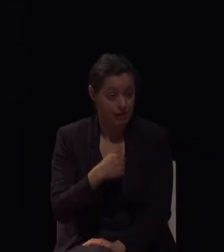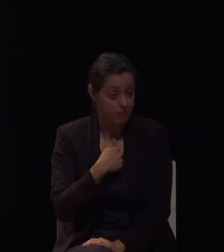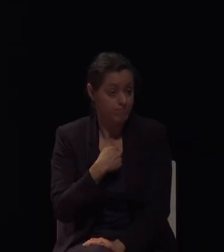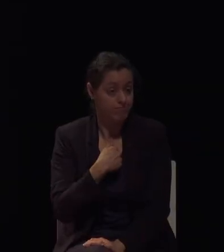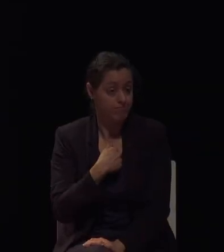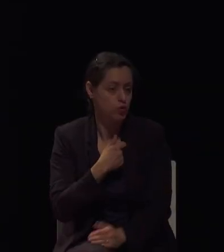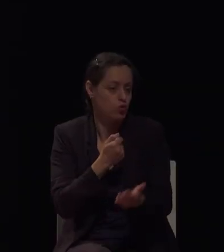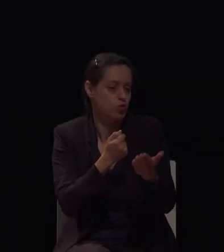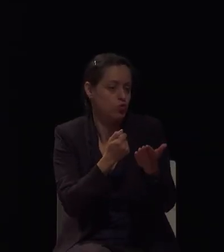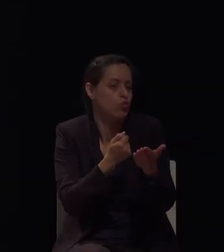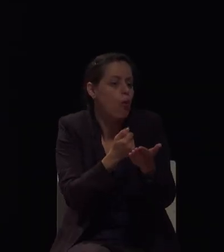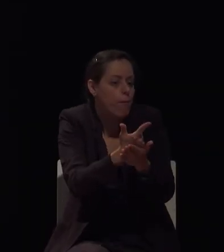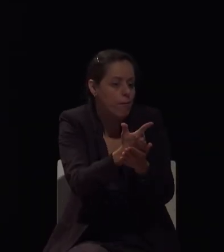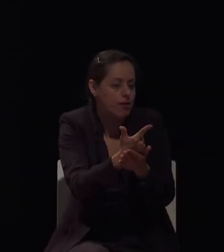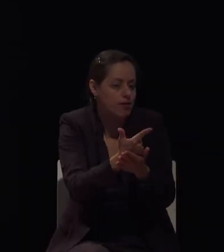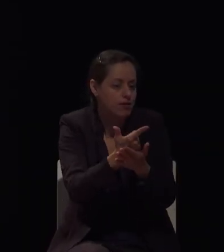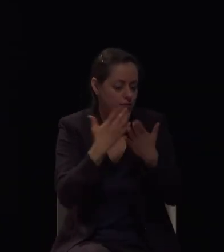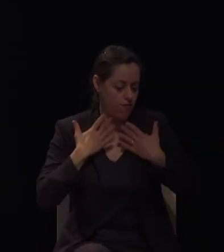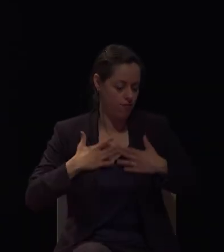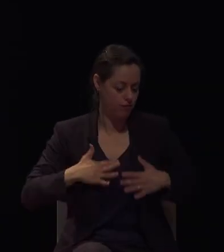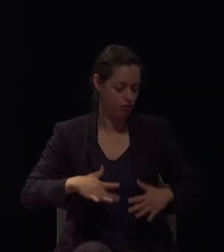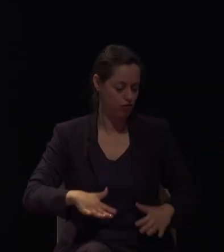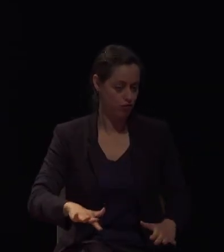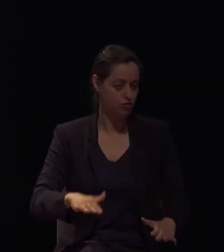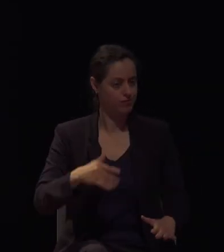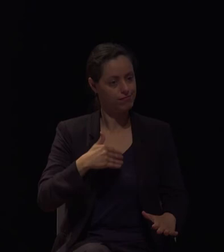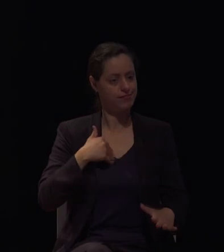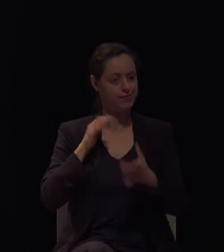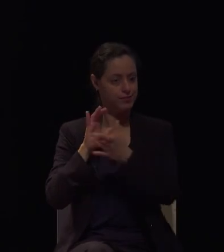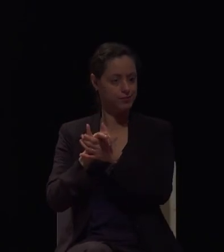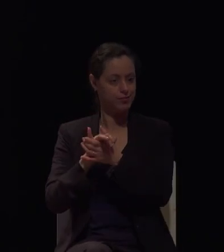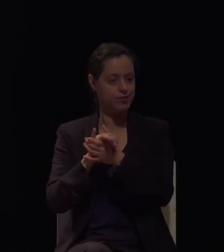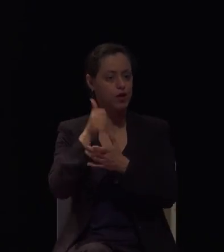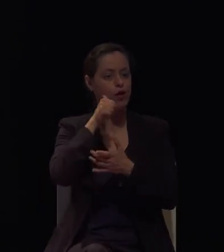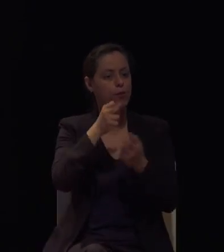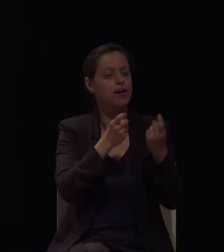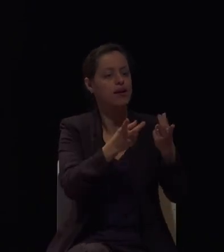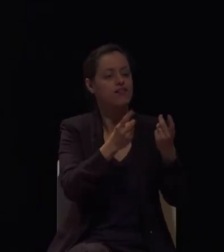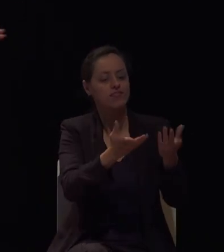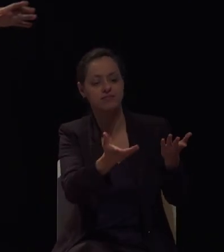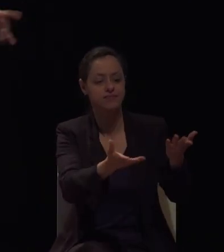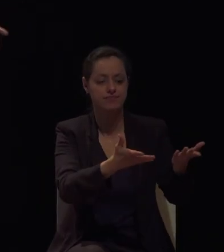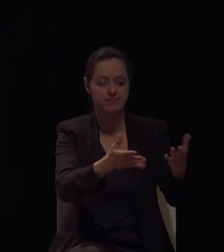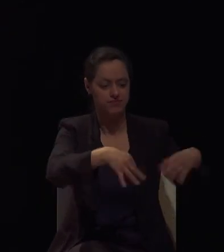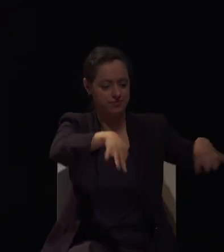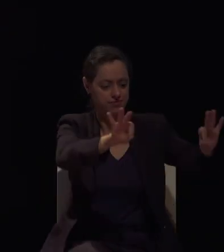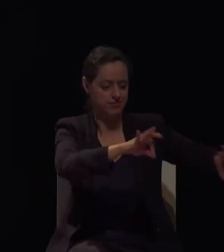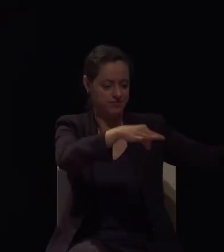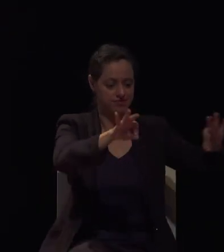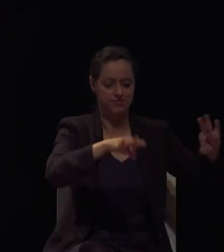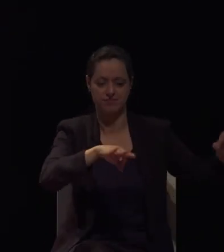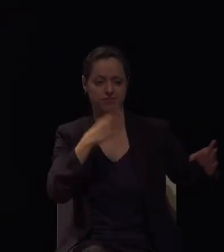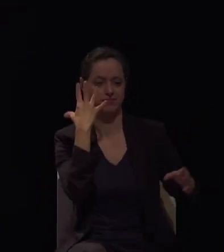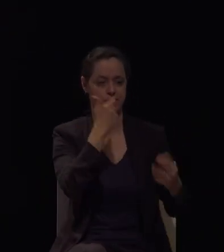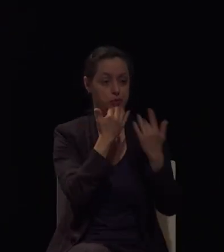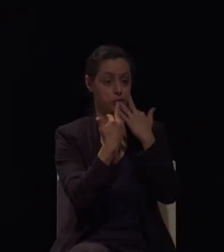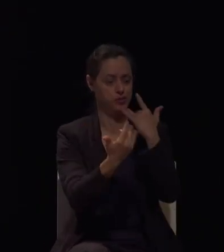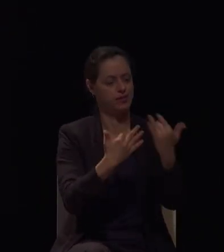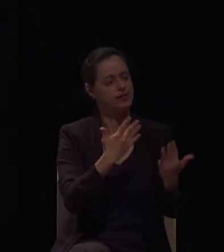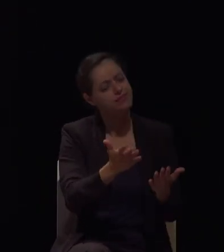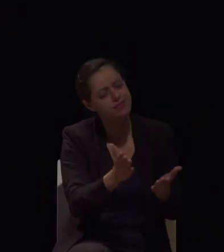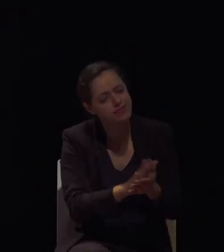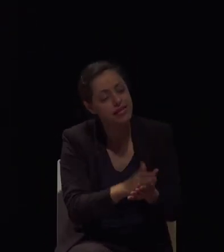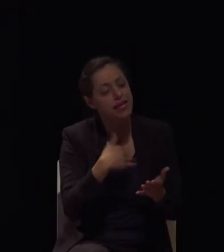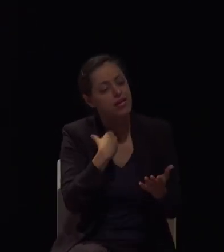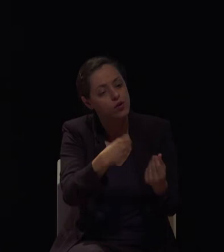ou pra minha querida esposa aí a mulher a vendedora vestido nenhum mas roupa bonita como a escolhida foi a senhora